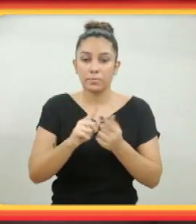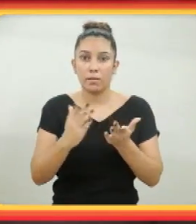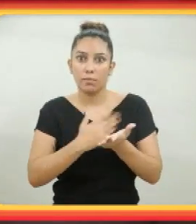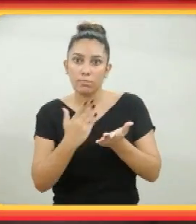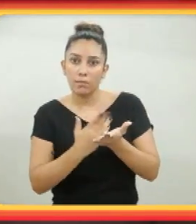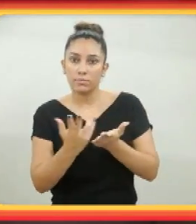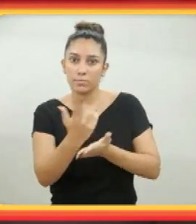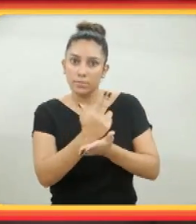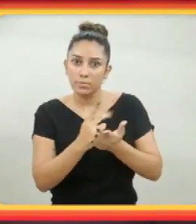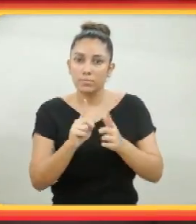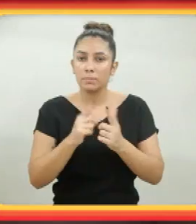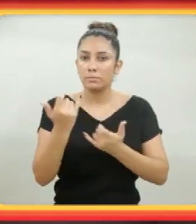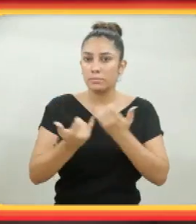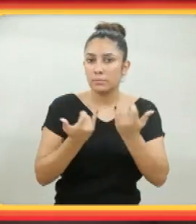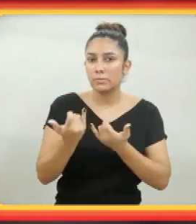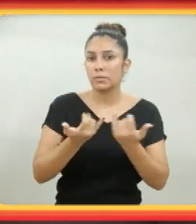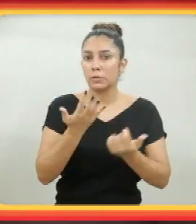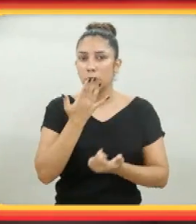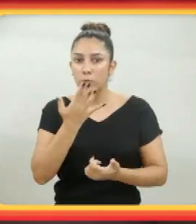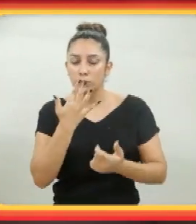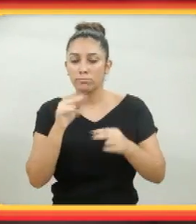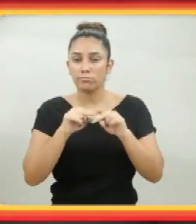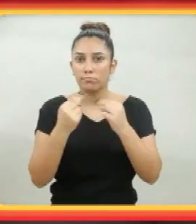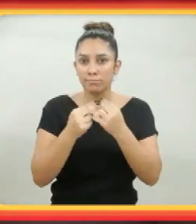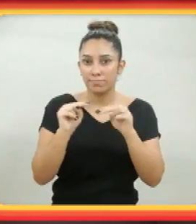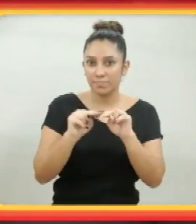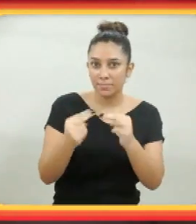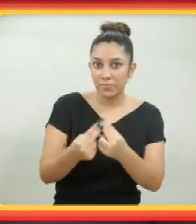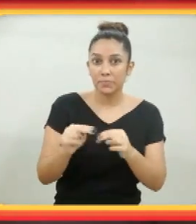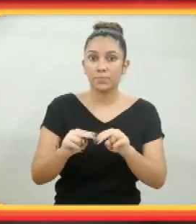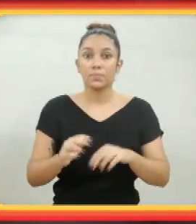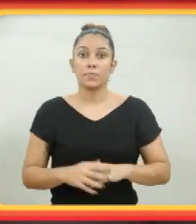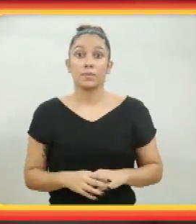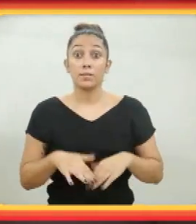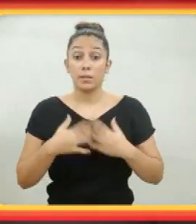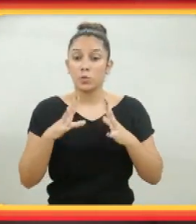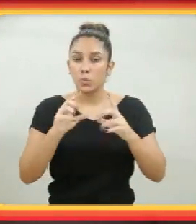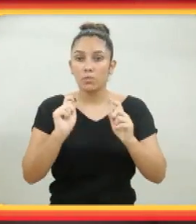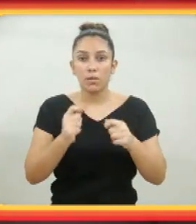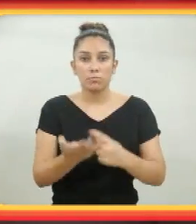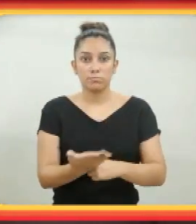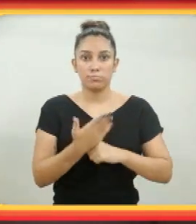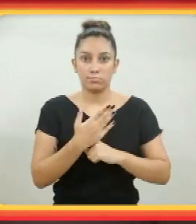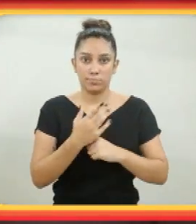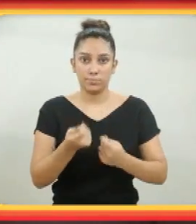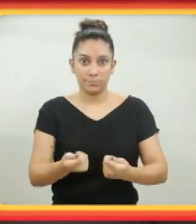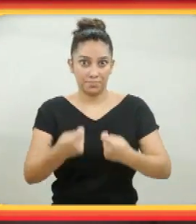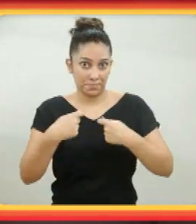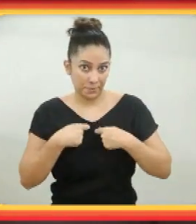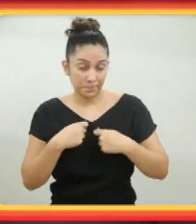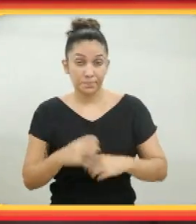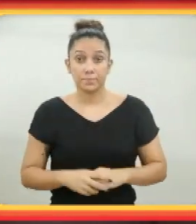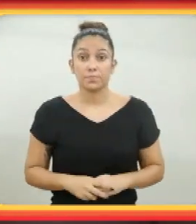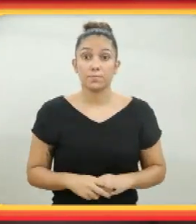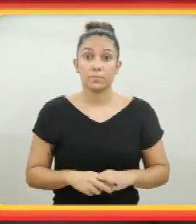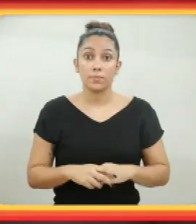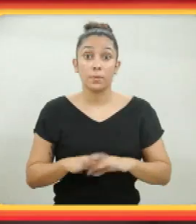eles me davam todo o material que minha pouca visão alcançava. Eles me